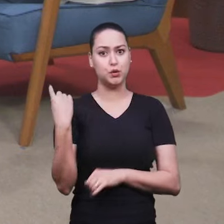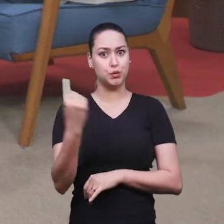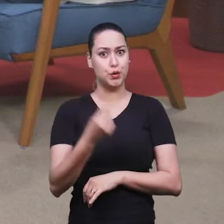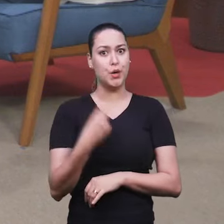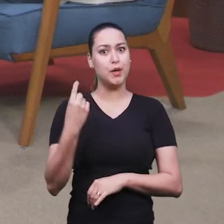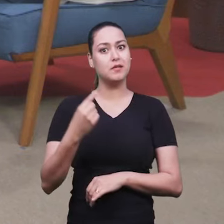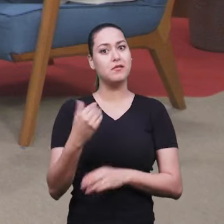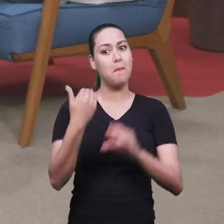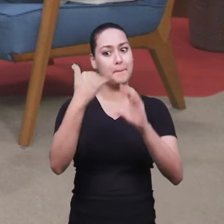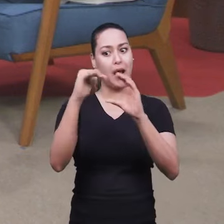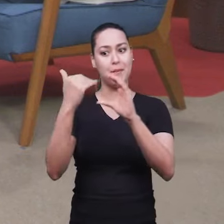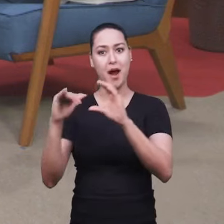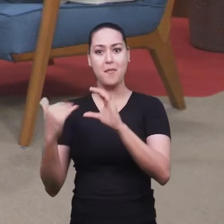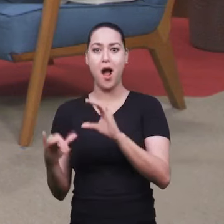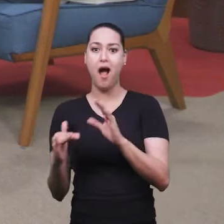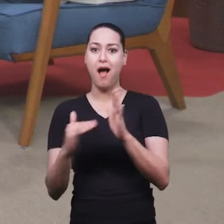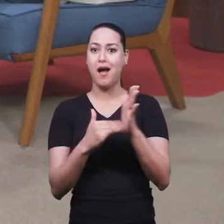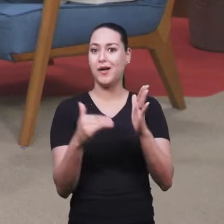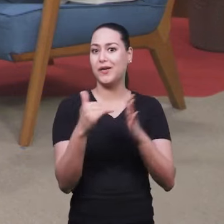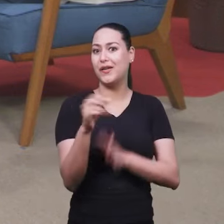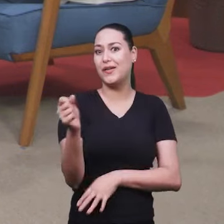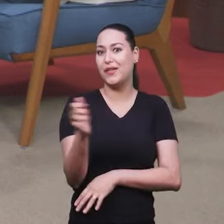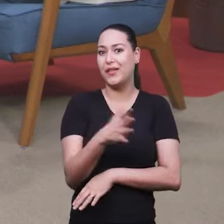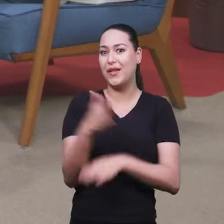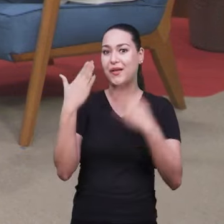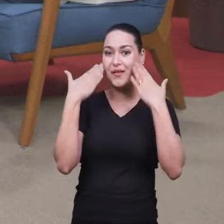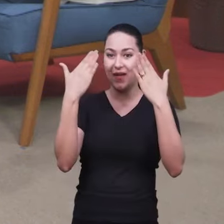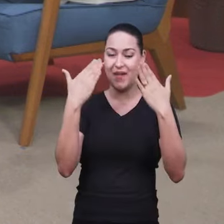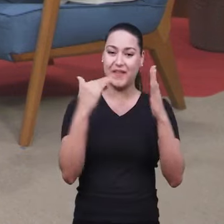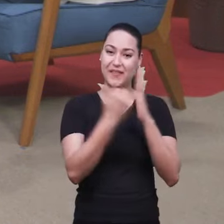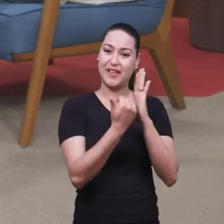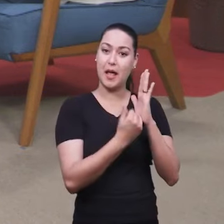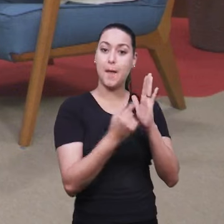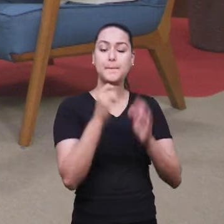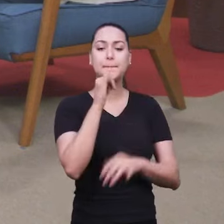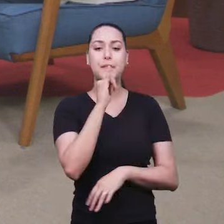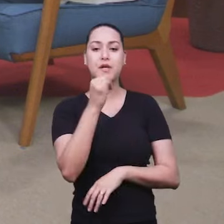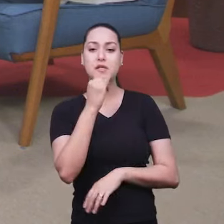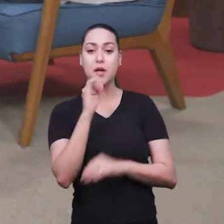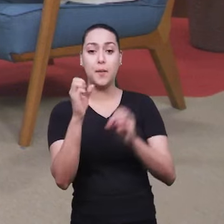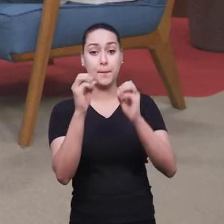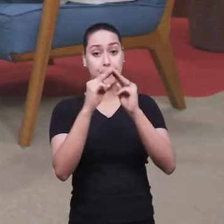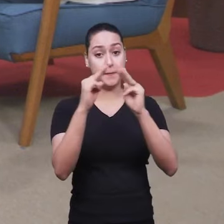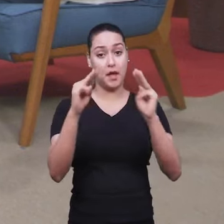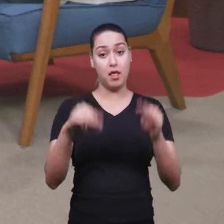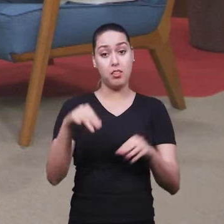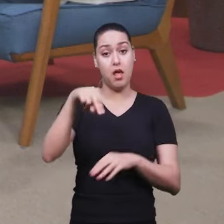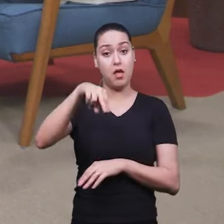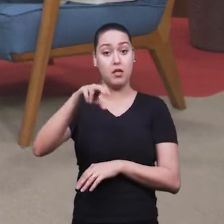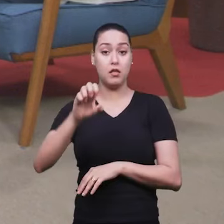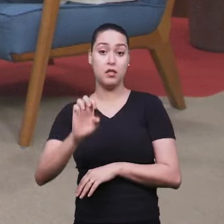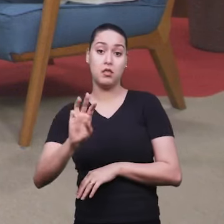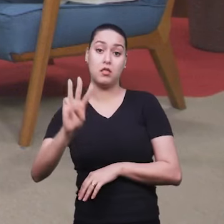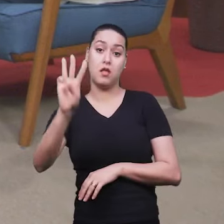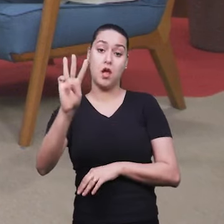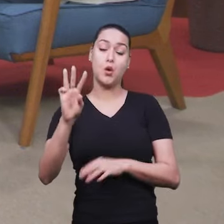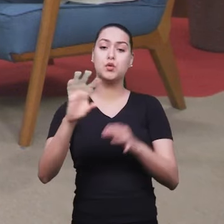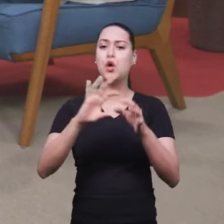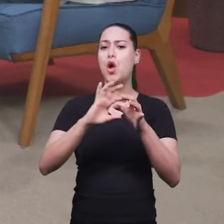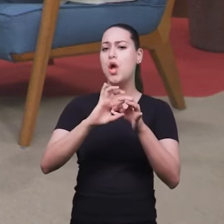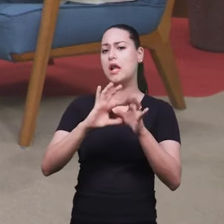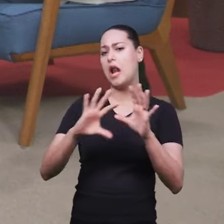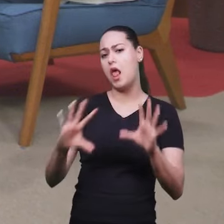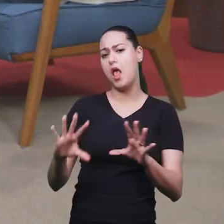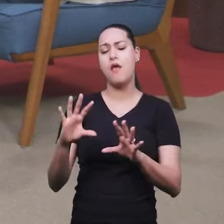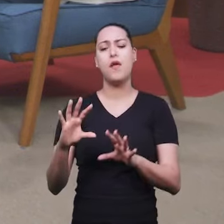estamos lançando novos conteúdos. Isso tem sido uma bênção. Por exemplo, você assiste o Manaim News, Ligue 0800, o programa